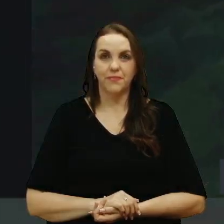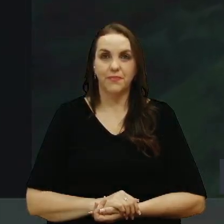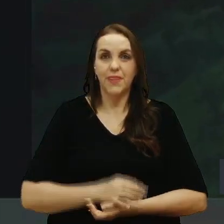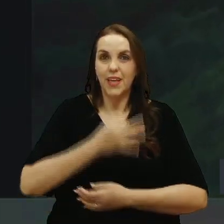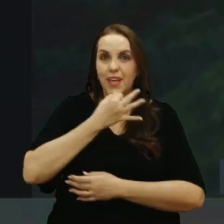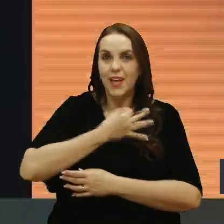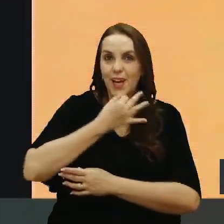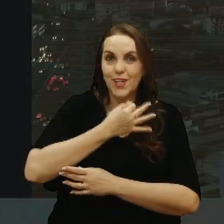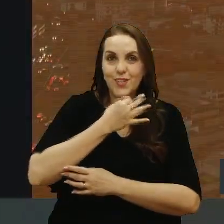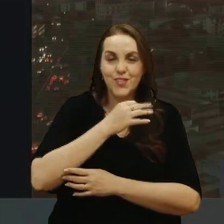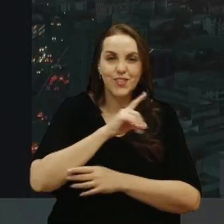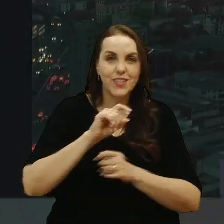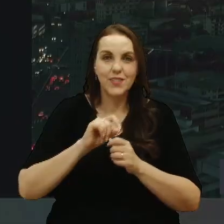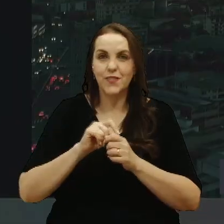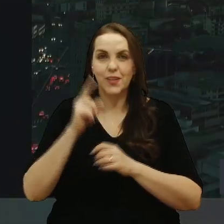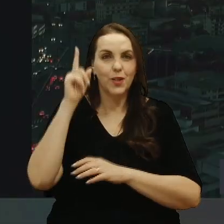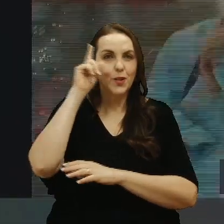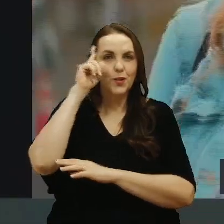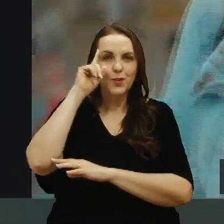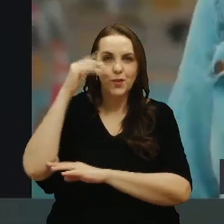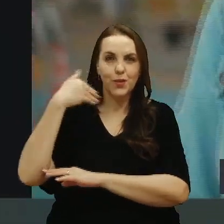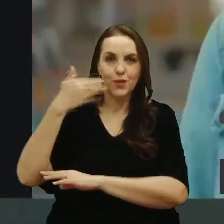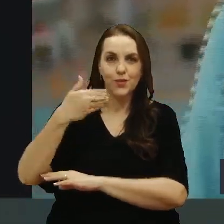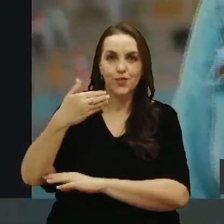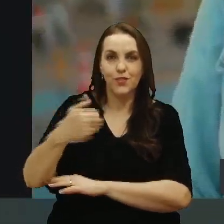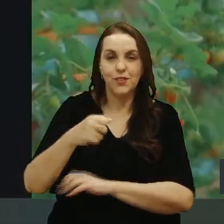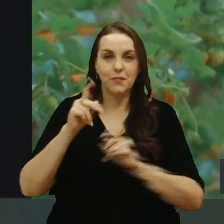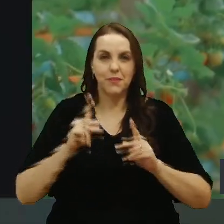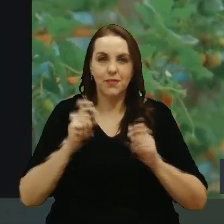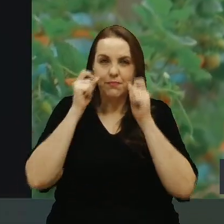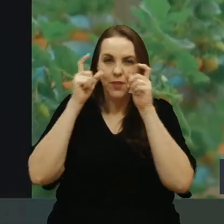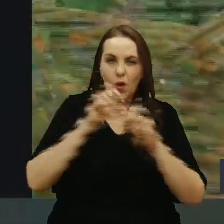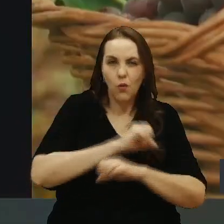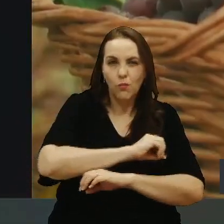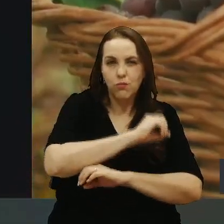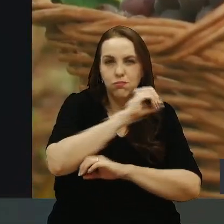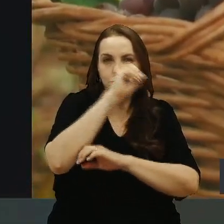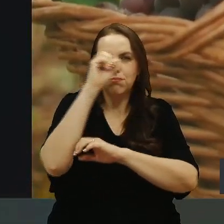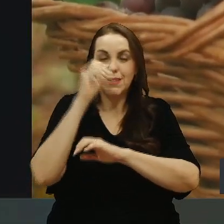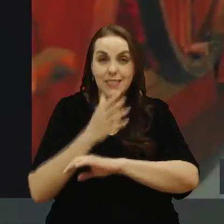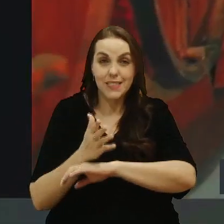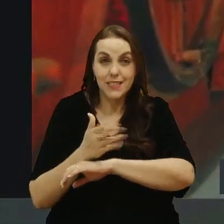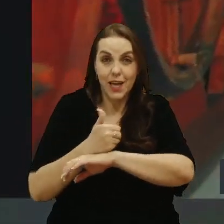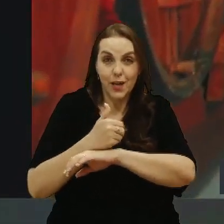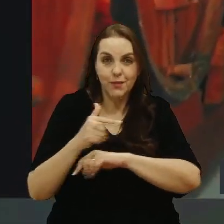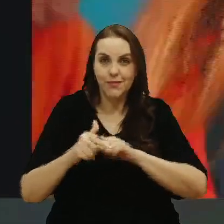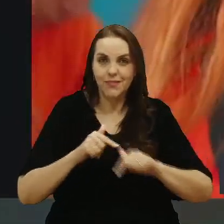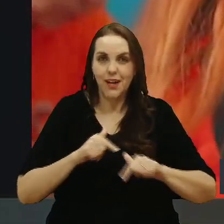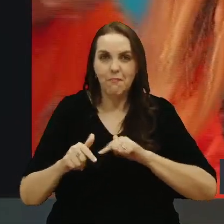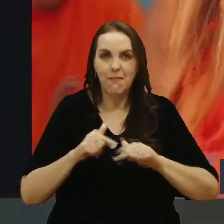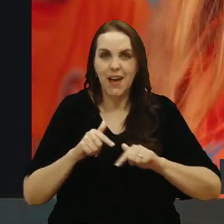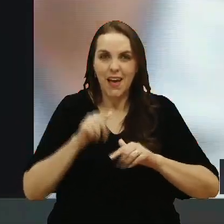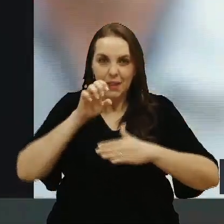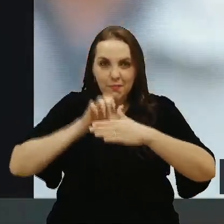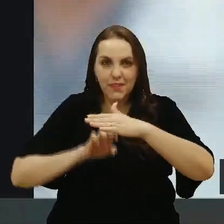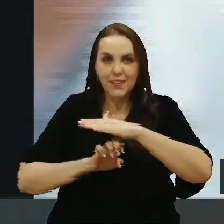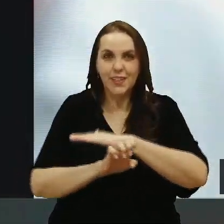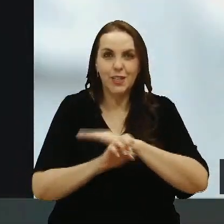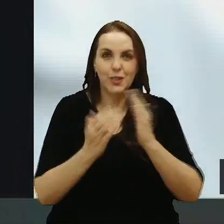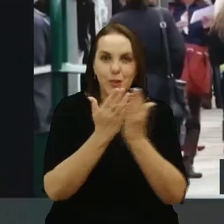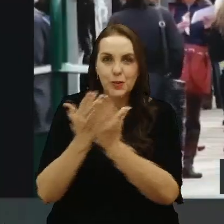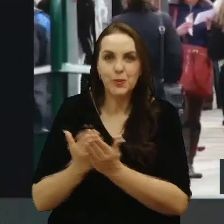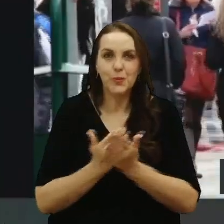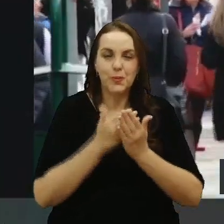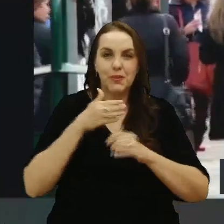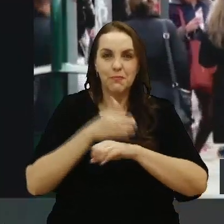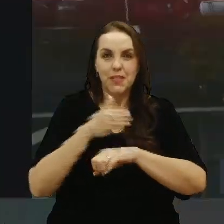Caxias do Sul é feita todos os dias por quem acorda cedo, trabalha, empreende, estuda, participa e